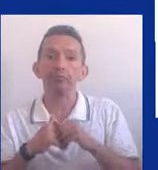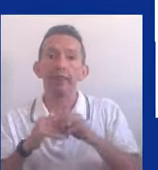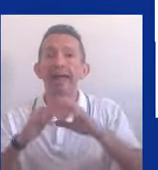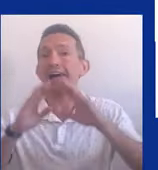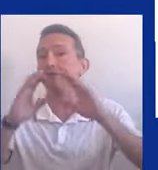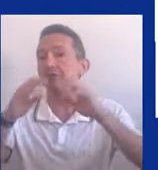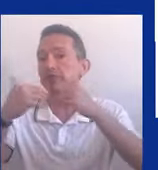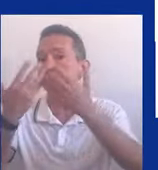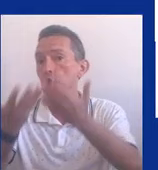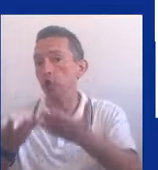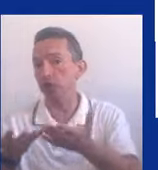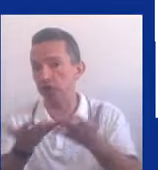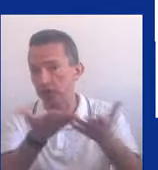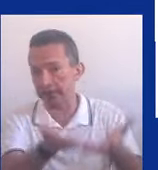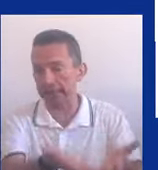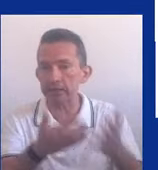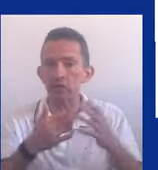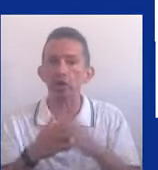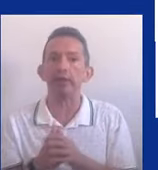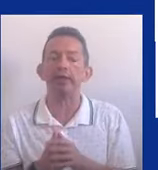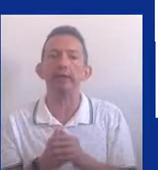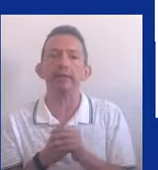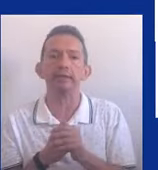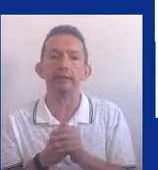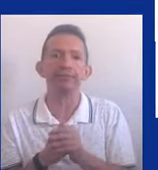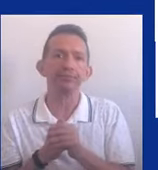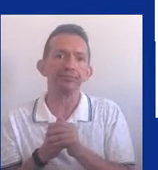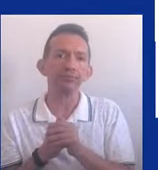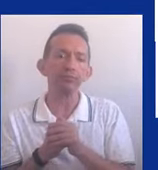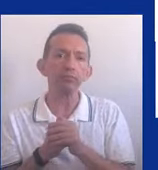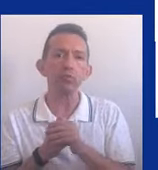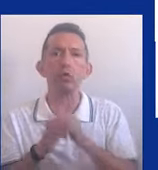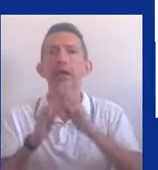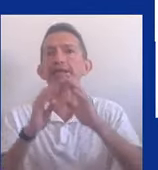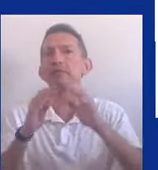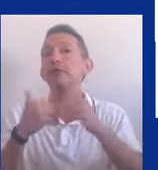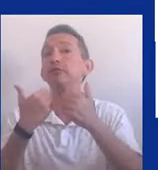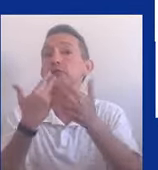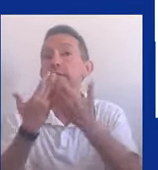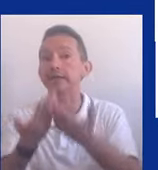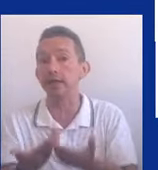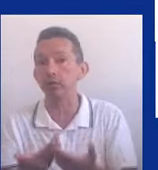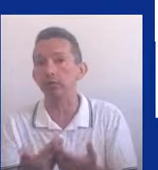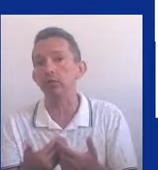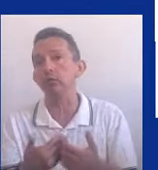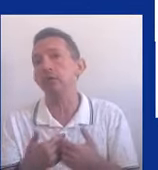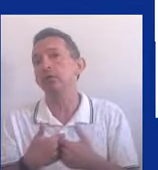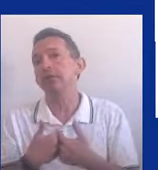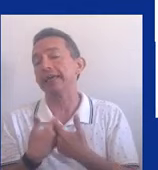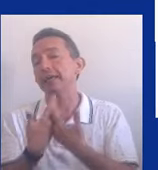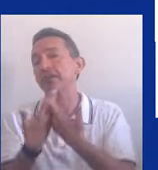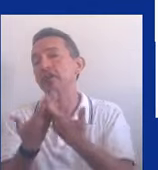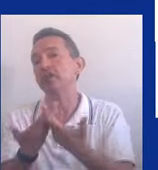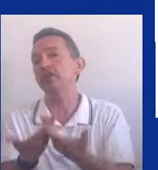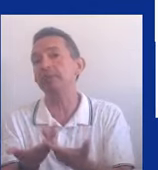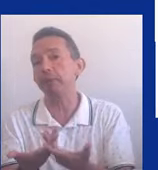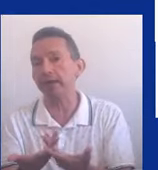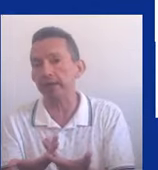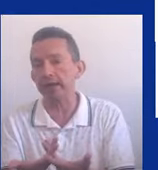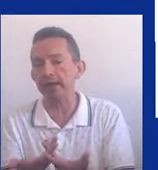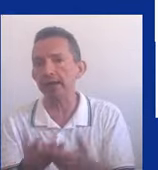relação à fisiologia dessas organelas, com relação à função que ela